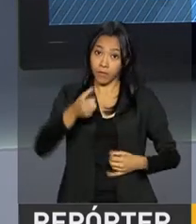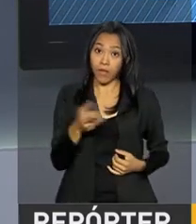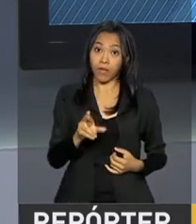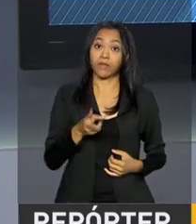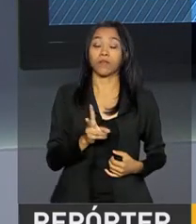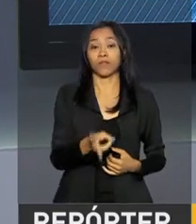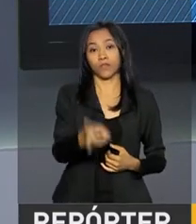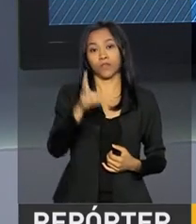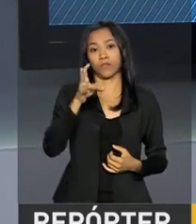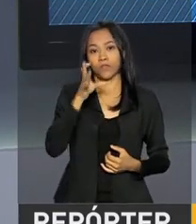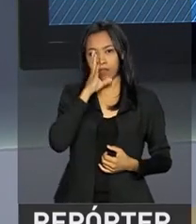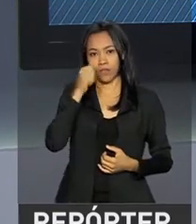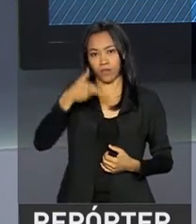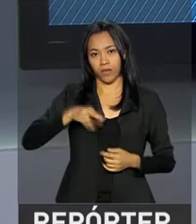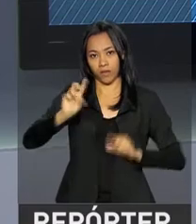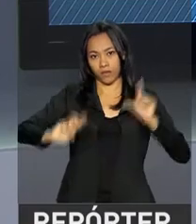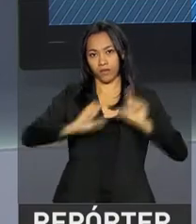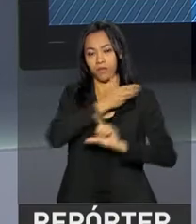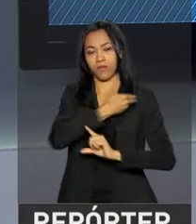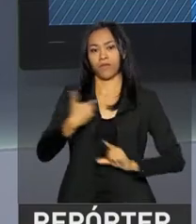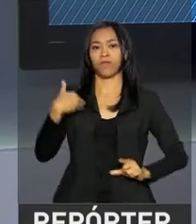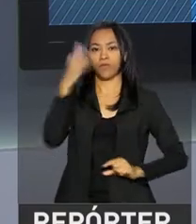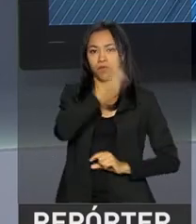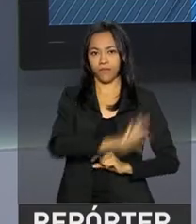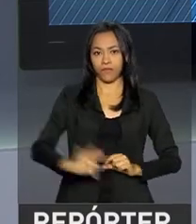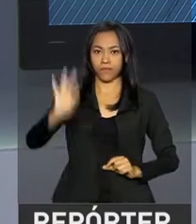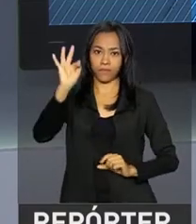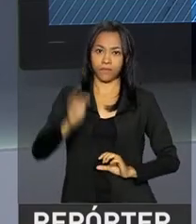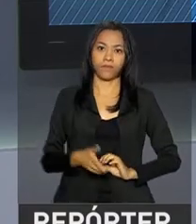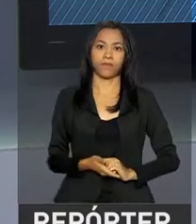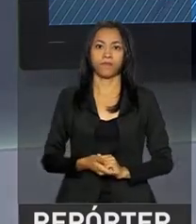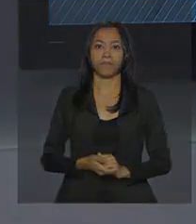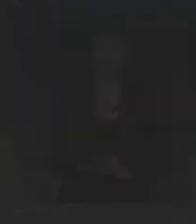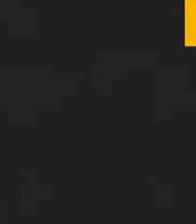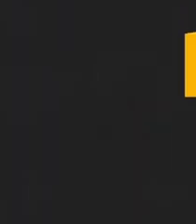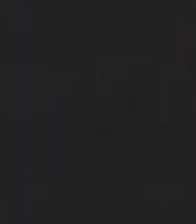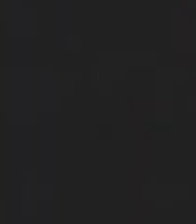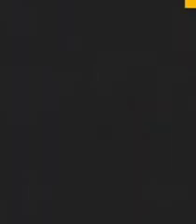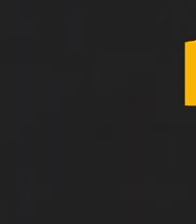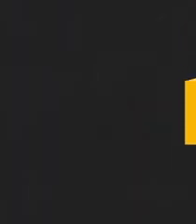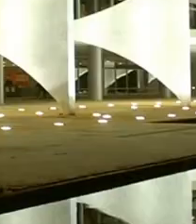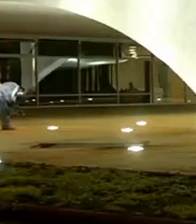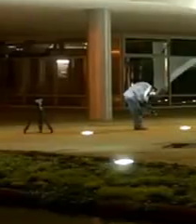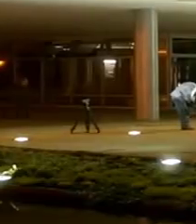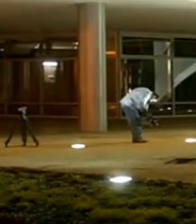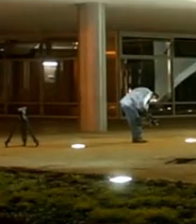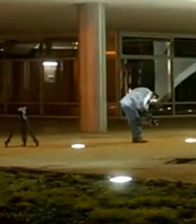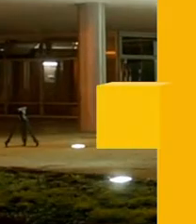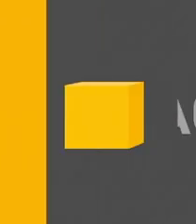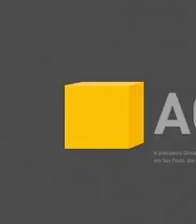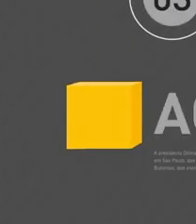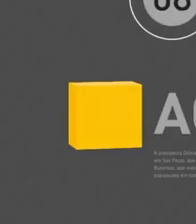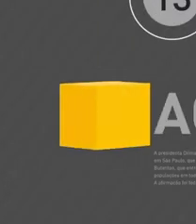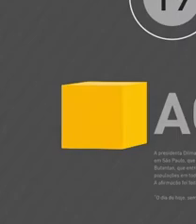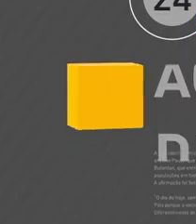na internet. Continue na NBR, a TV do Governo Federal.